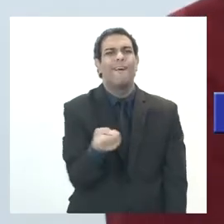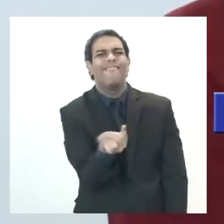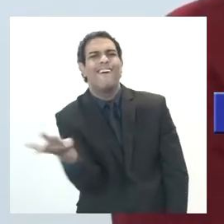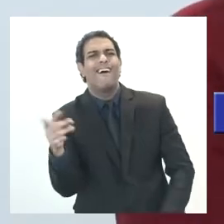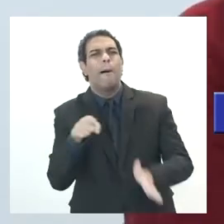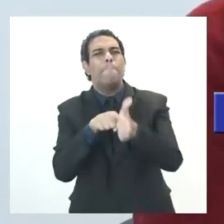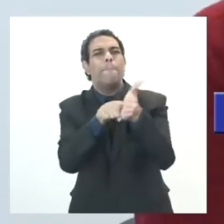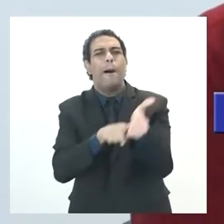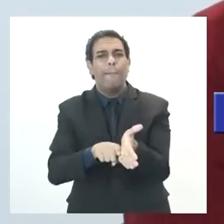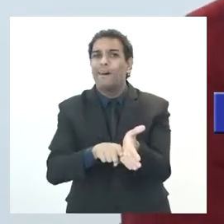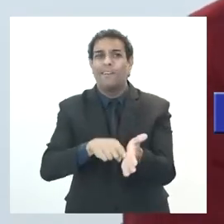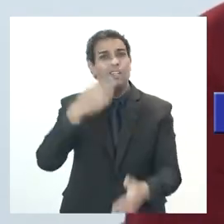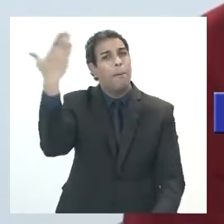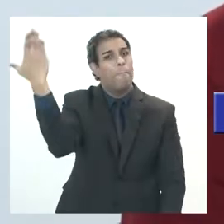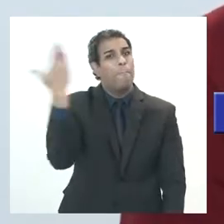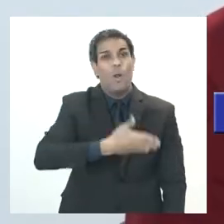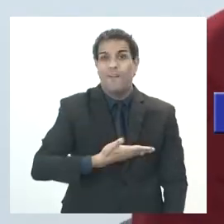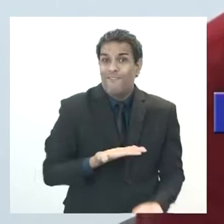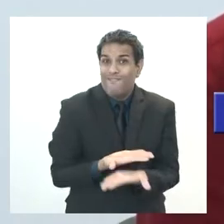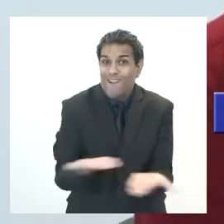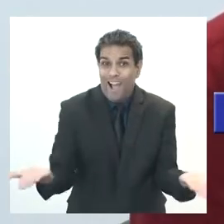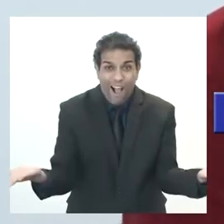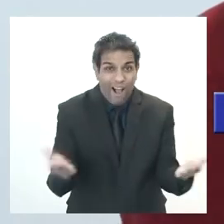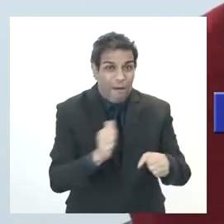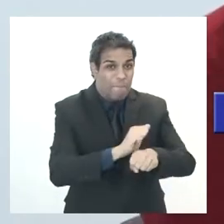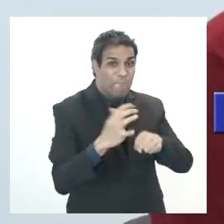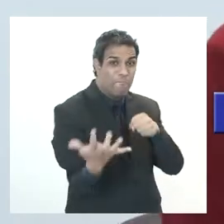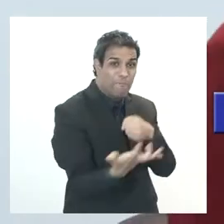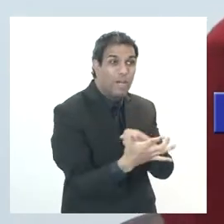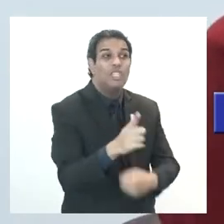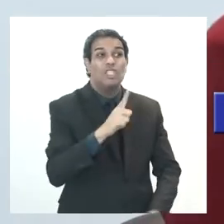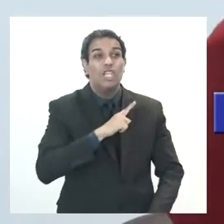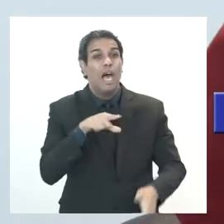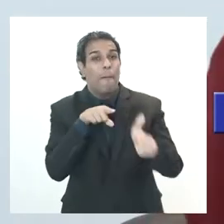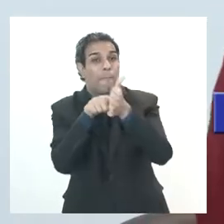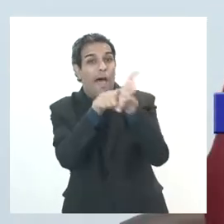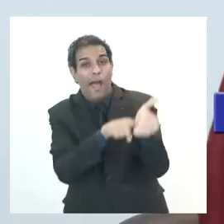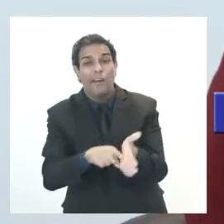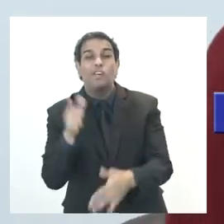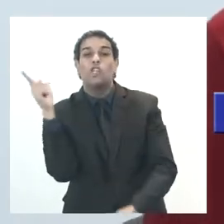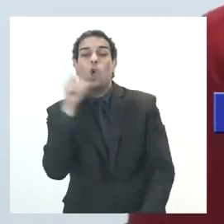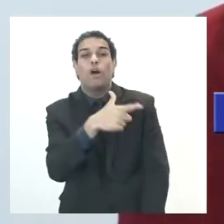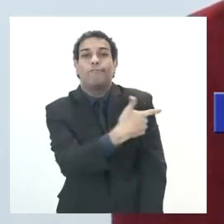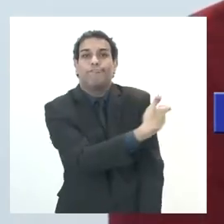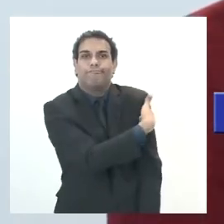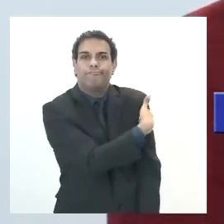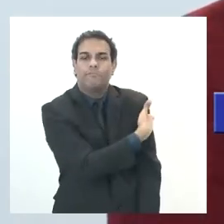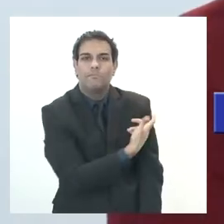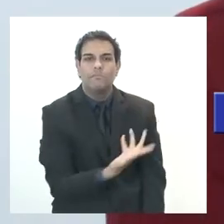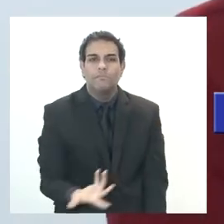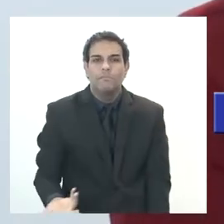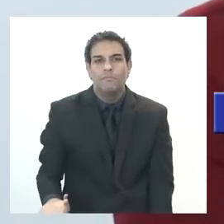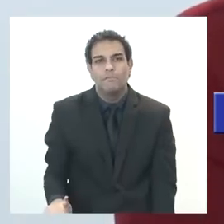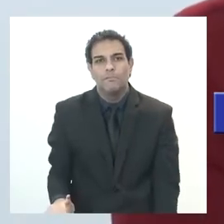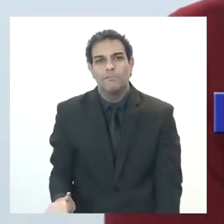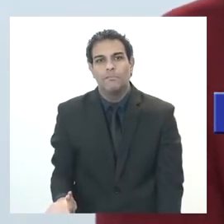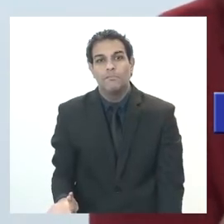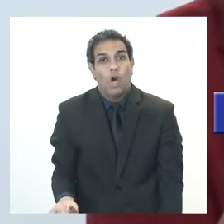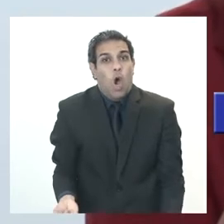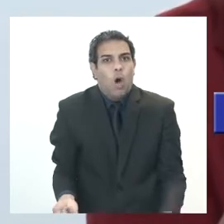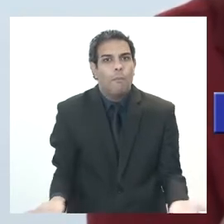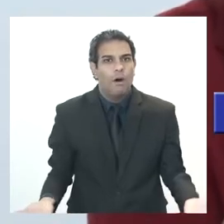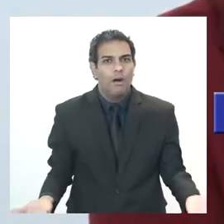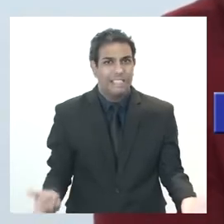importantes Esse foi provado nesse momento de pandemia com as pesquisas para vacina da covide e